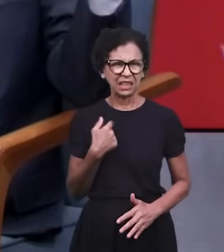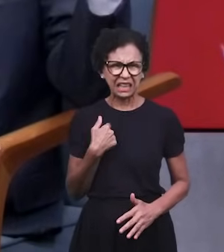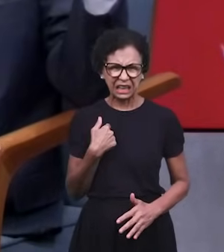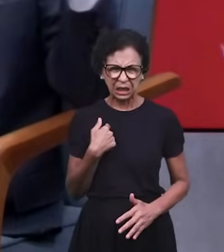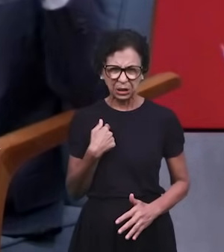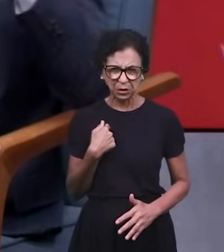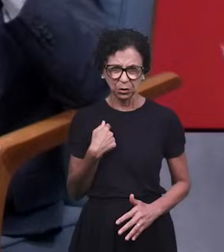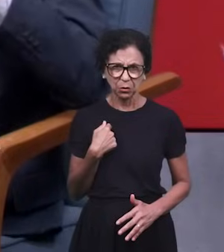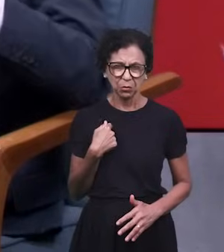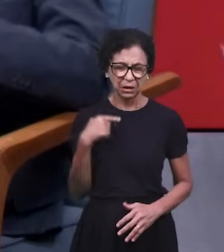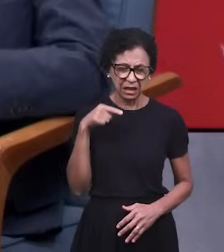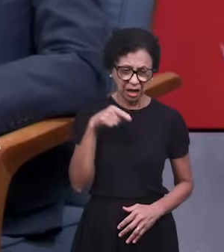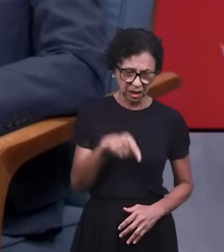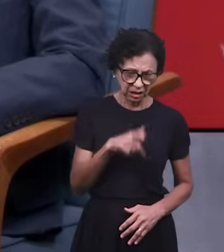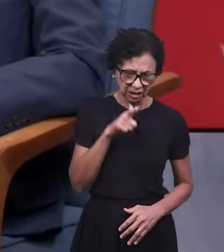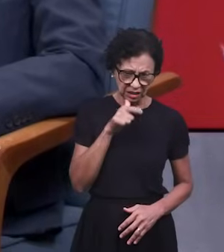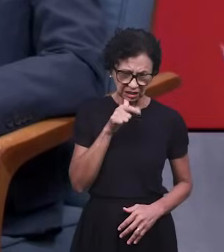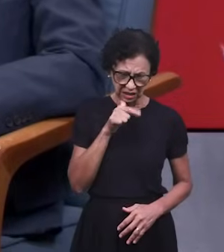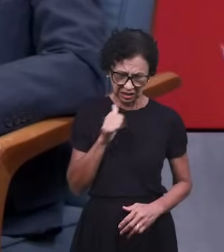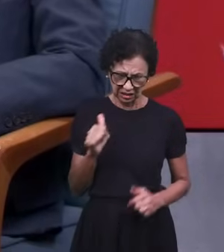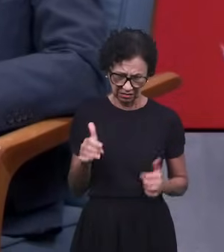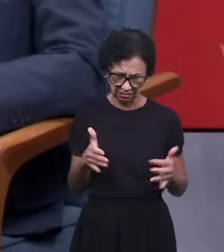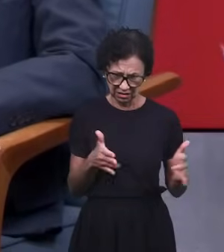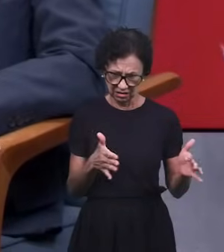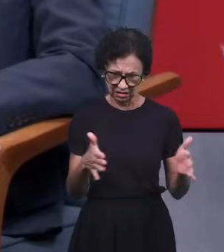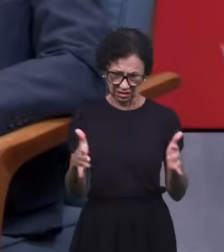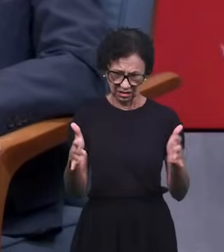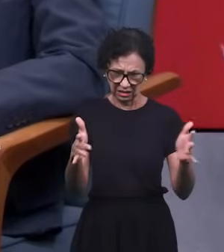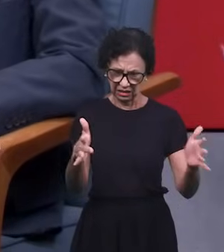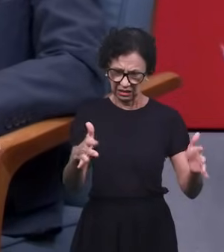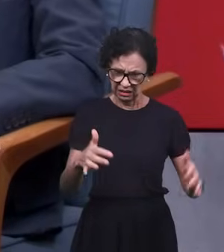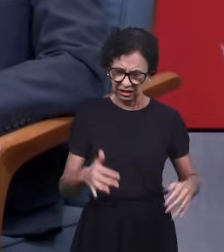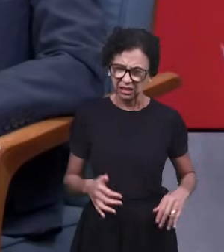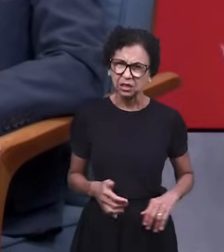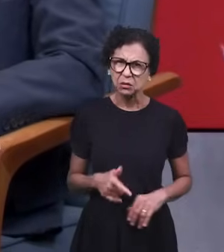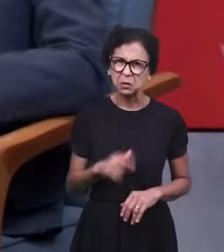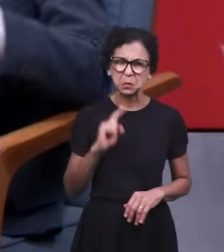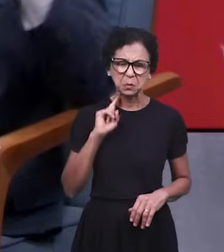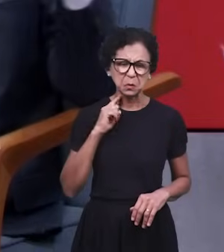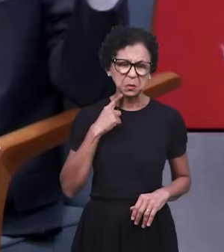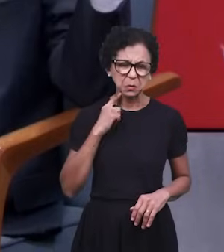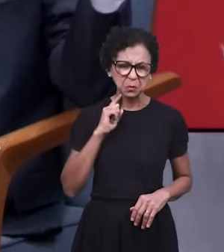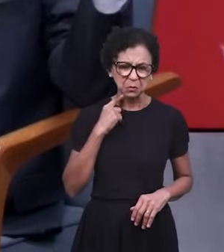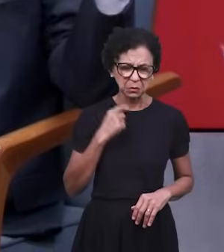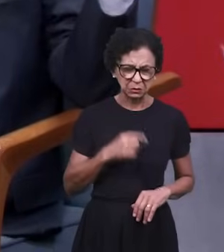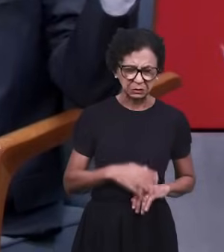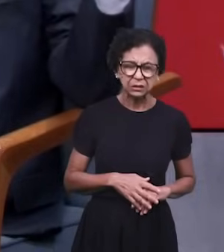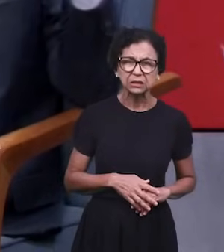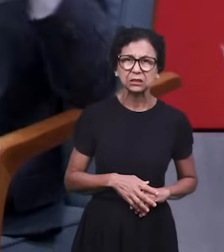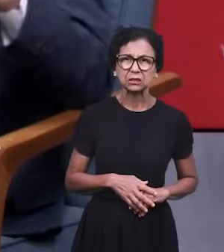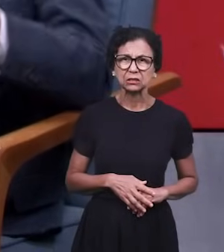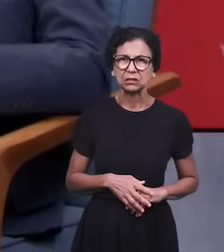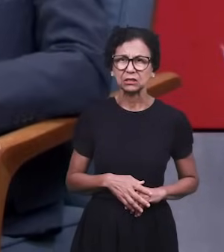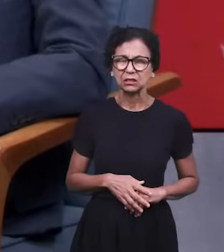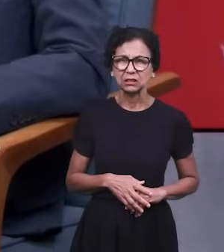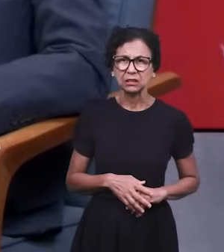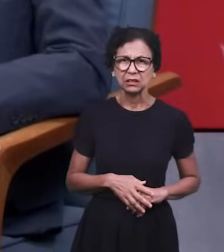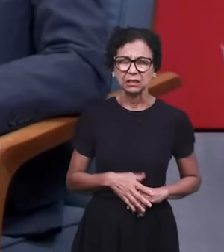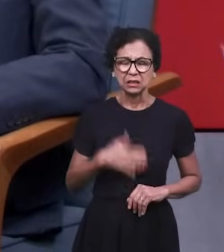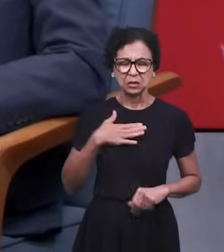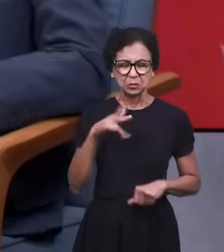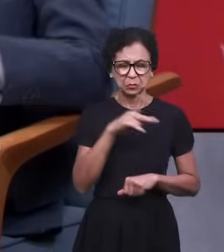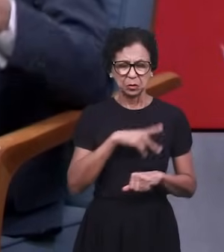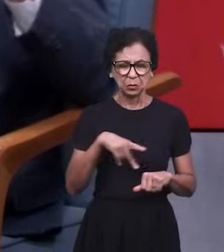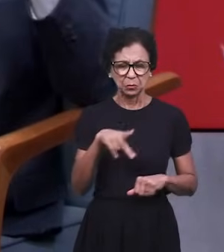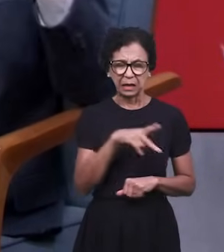rios lá na minha terra, né? Lá no meu país, os